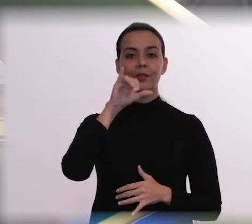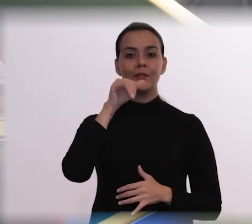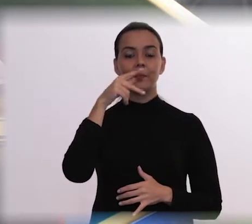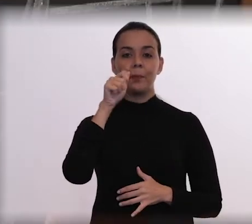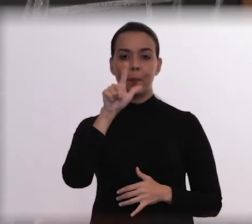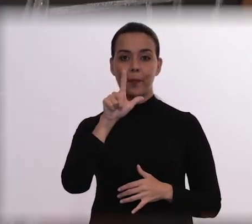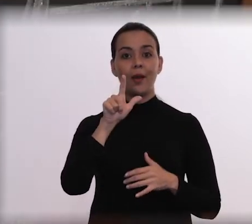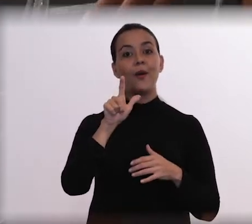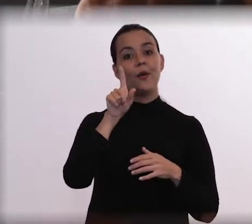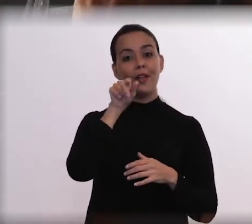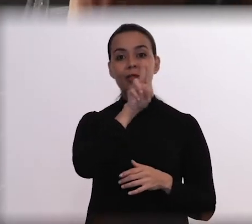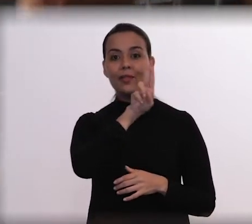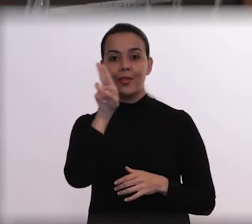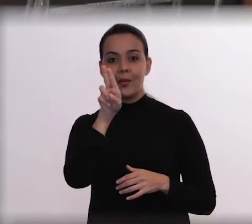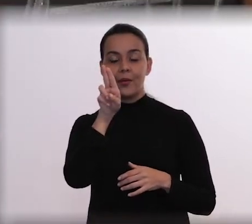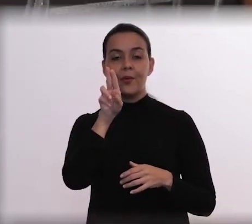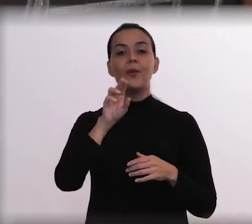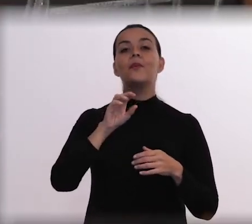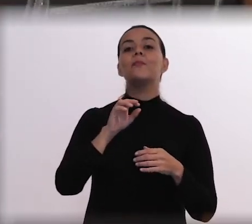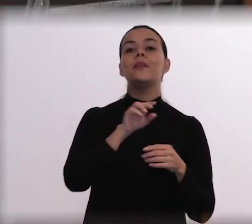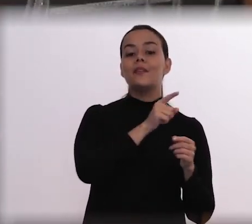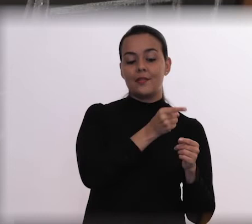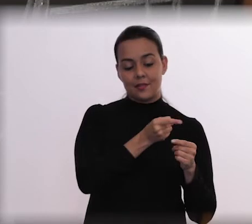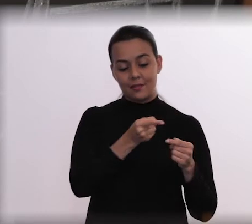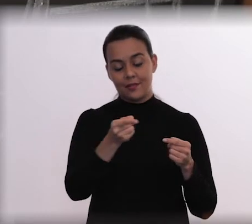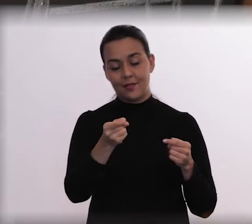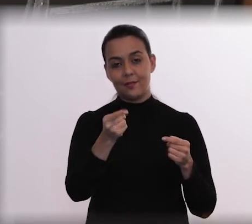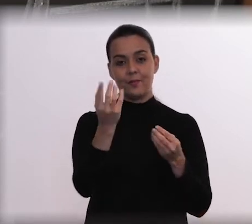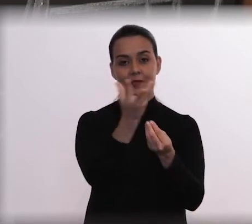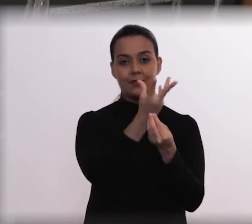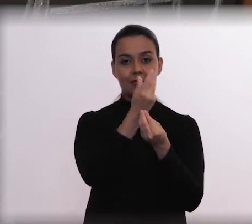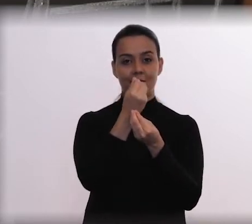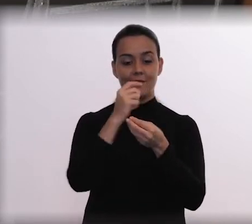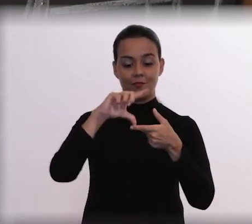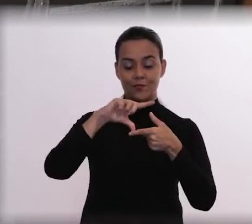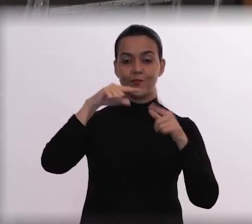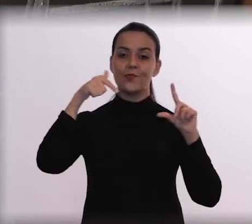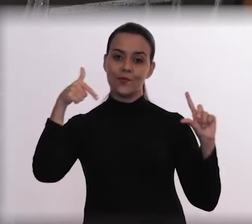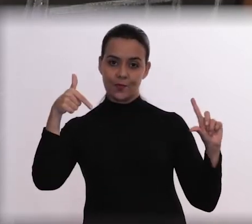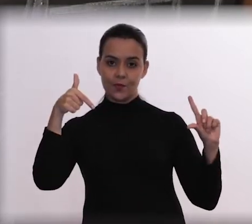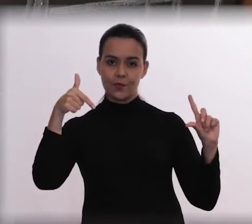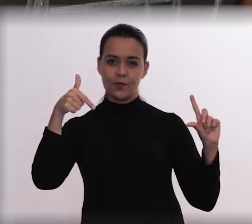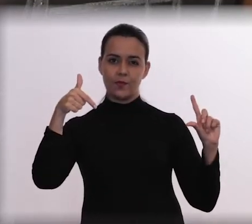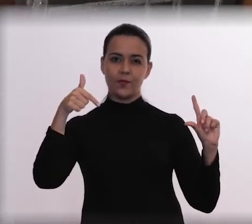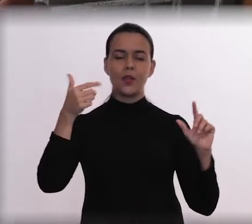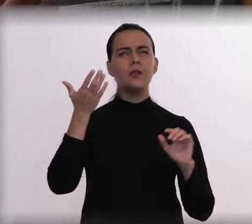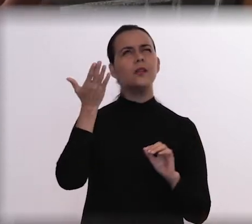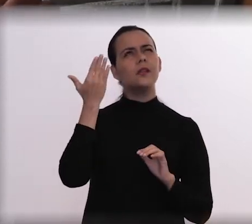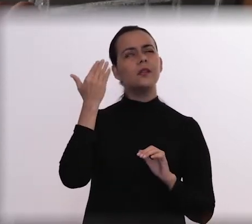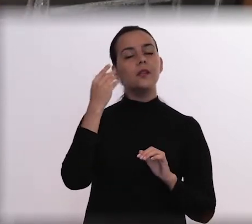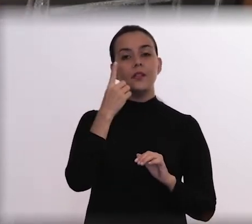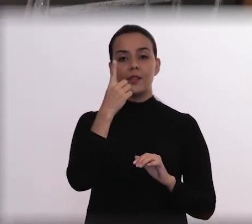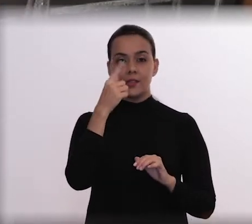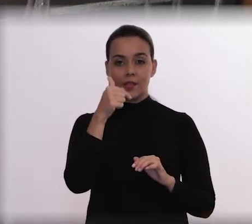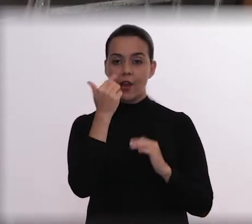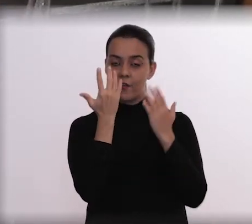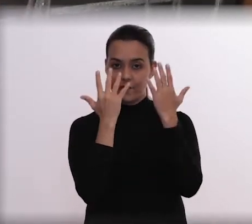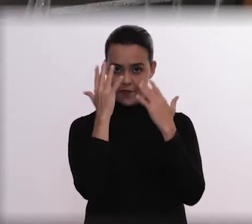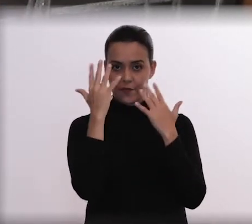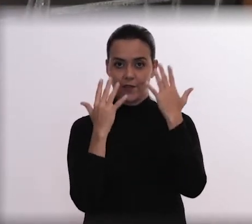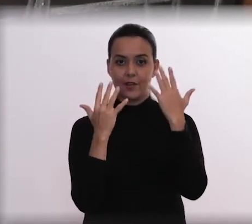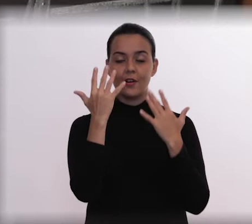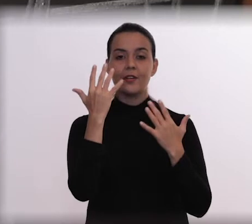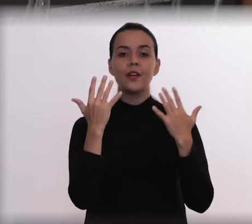Arte Moderna. Num daqueles concertos, que era o concerto do dia 17 de fevereiro, o Mário